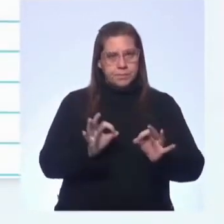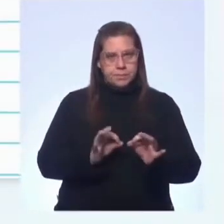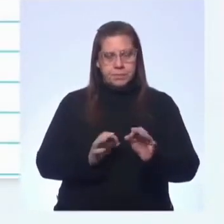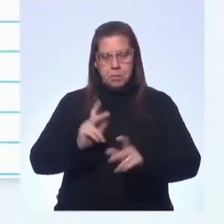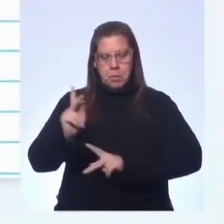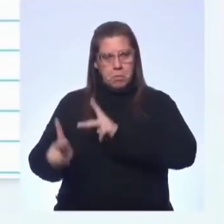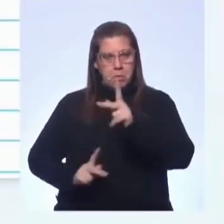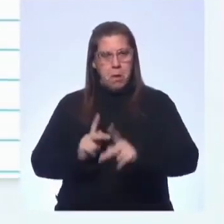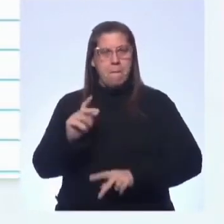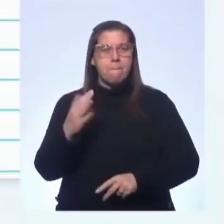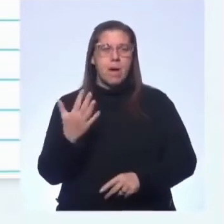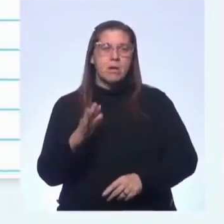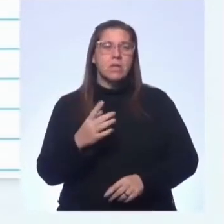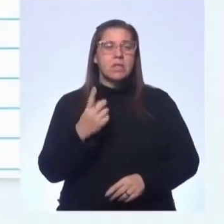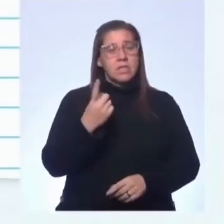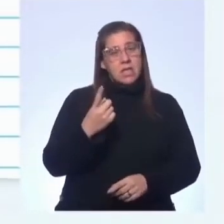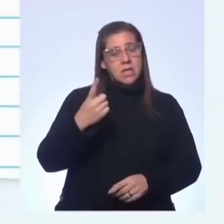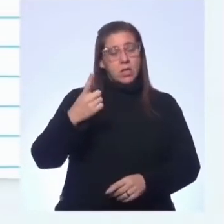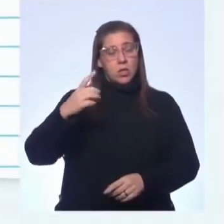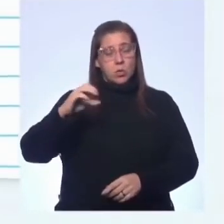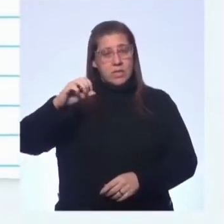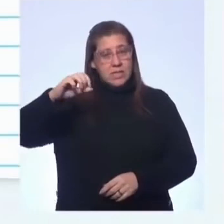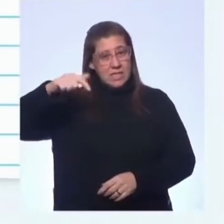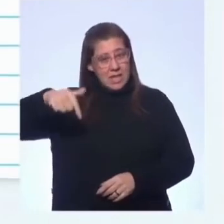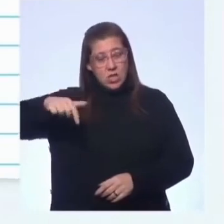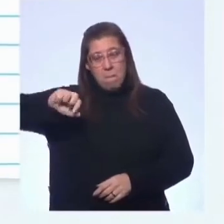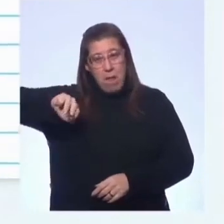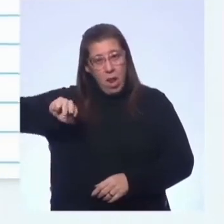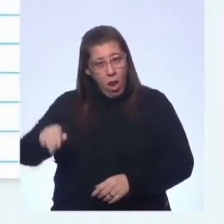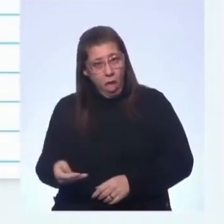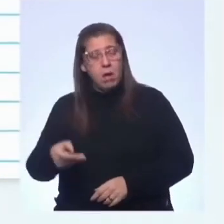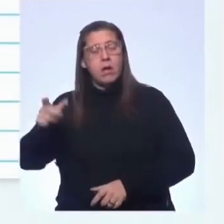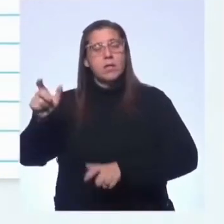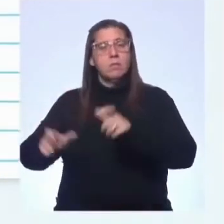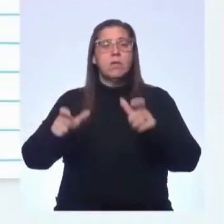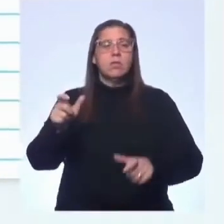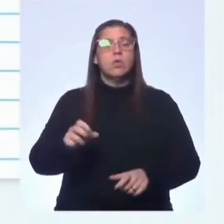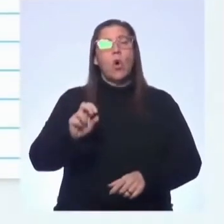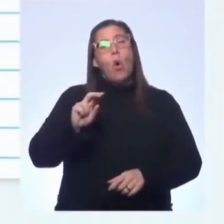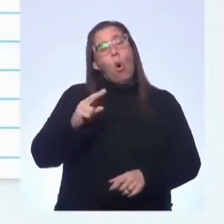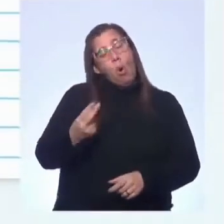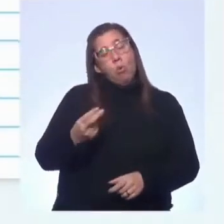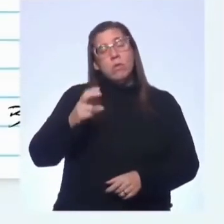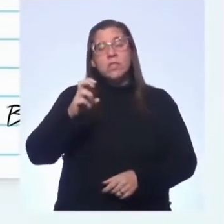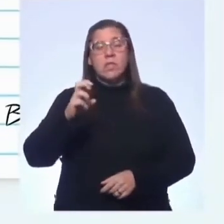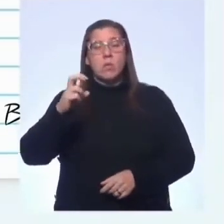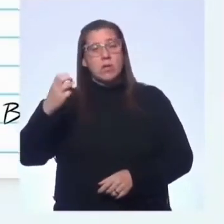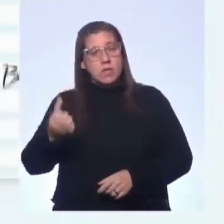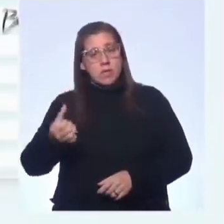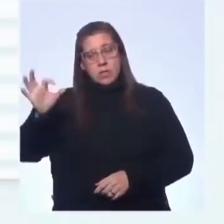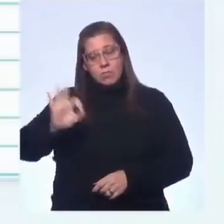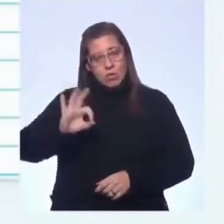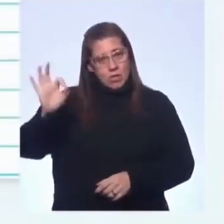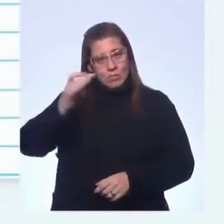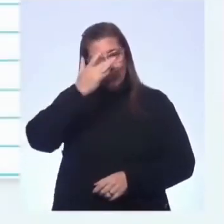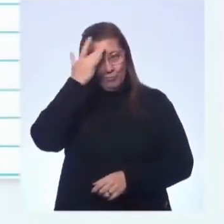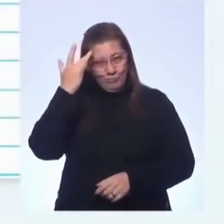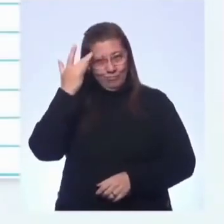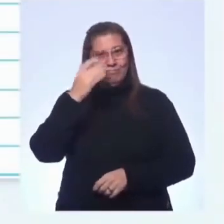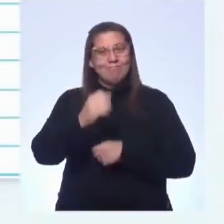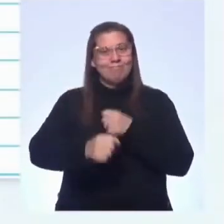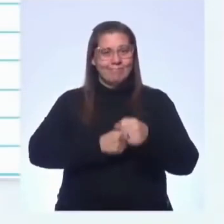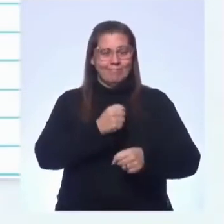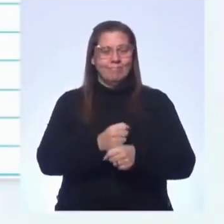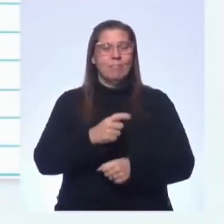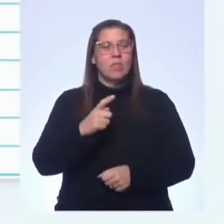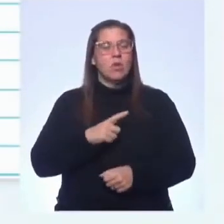somam aproximadamente 107 milhões de pessoas, ou cerca de 56% da população residente no Brasil naquele ano. Hoje,